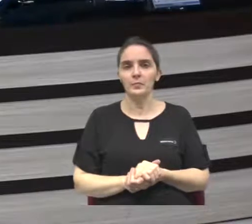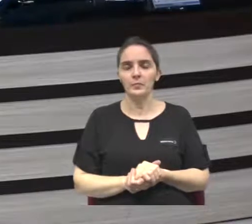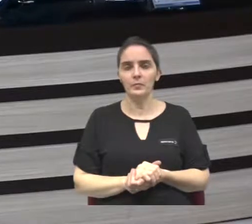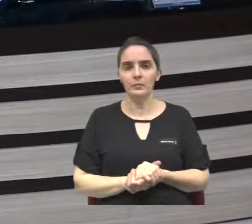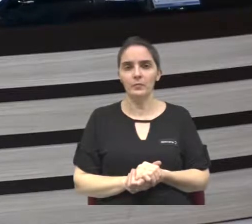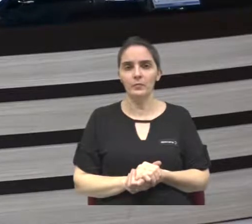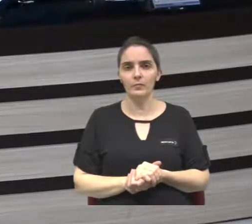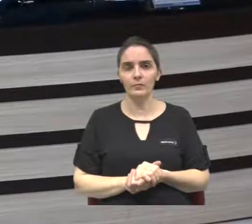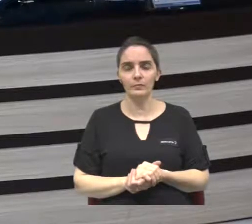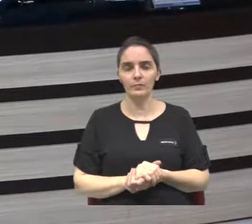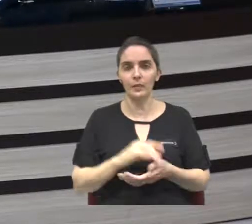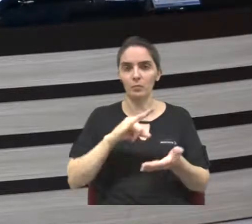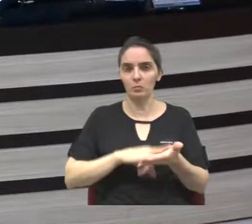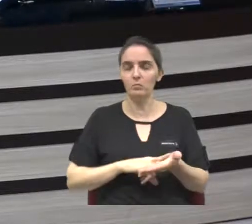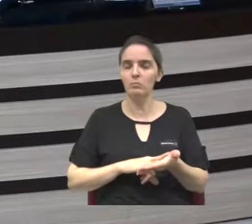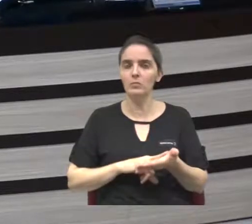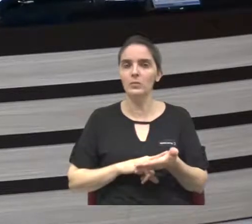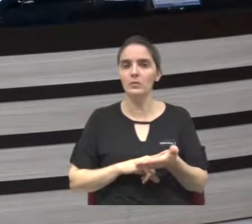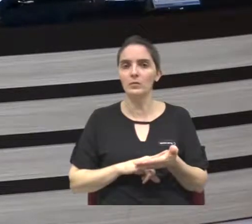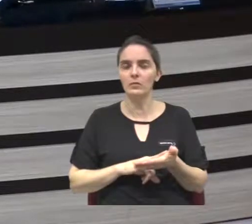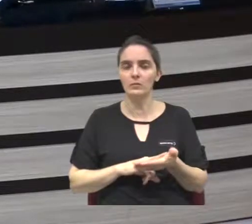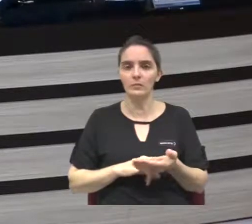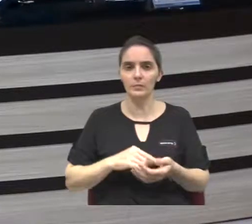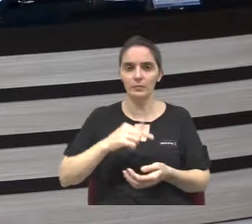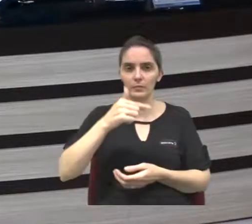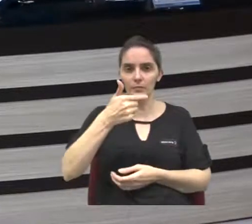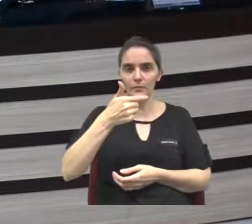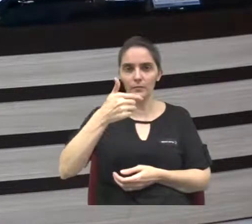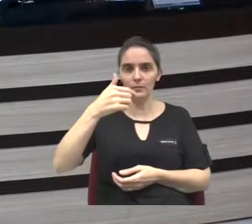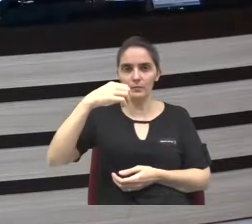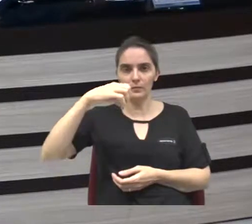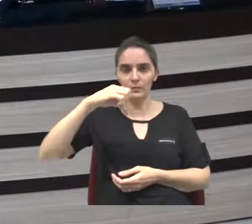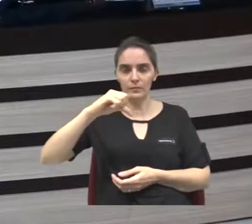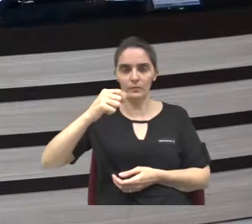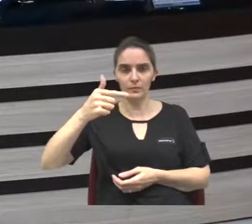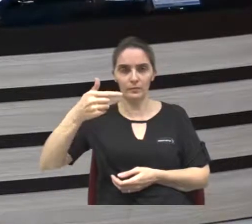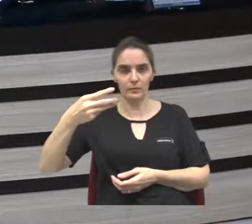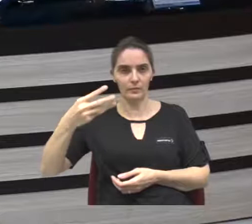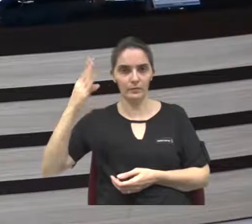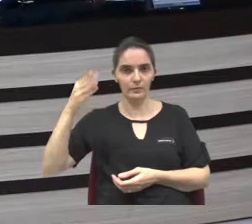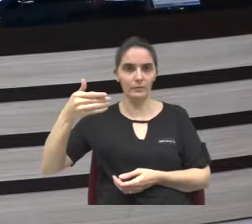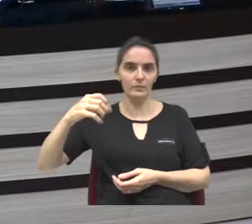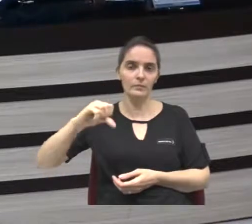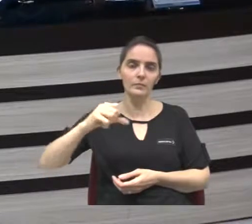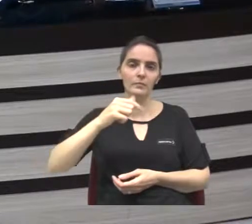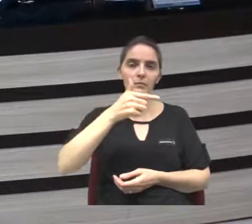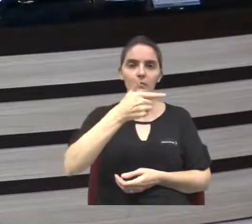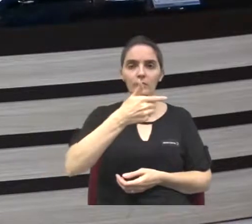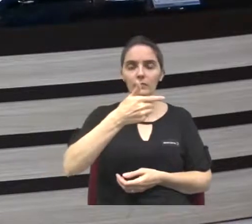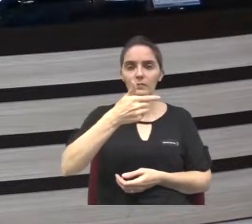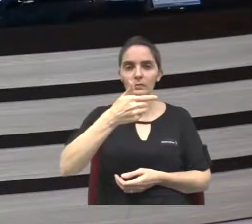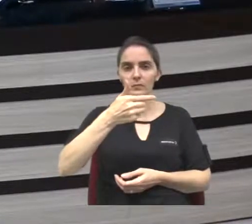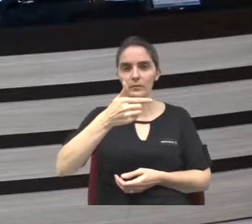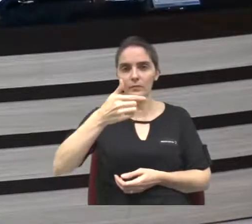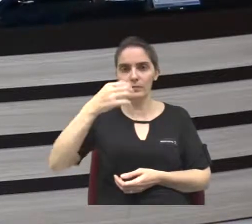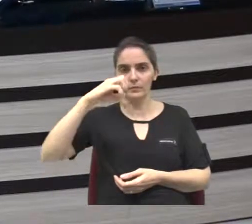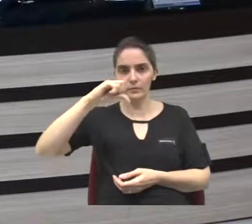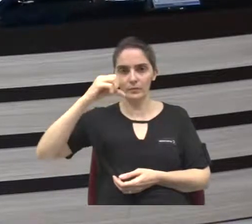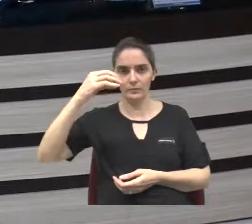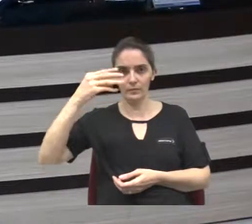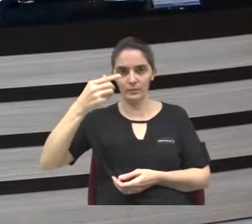Oficio da Câmara Municipal, número 2.923, barra 19, 2.924, barra 19, 2